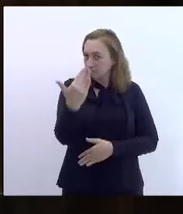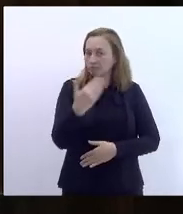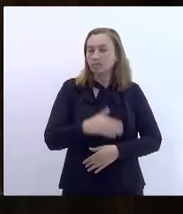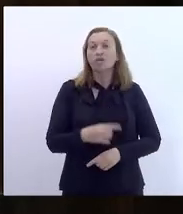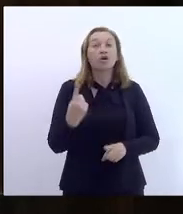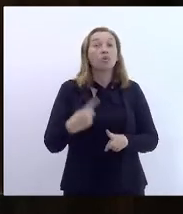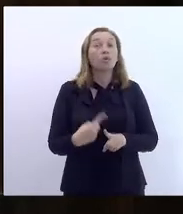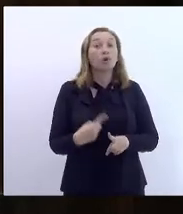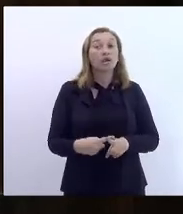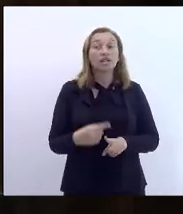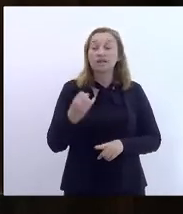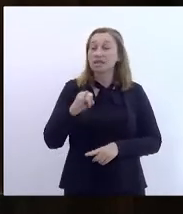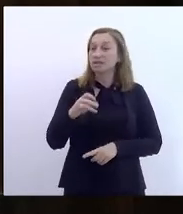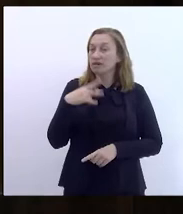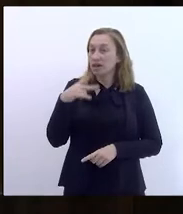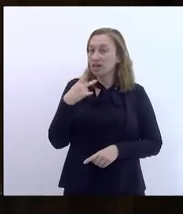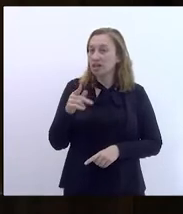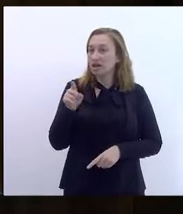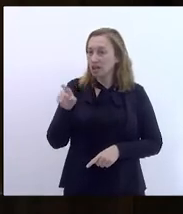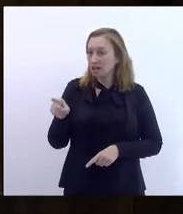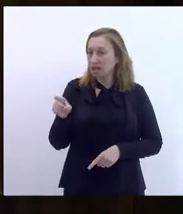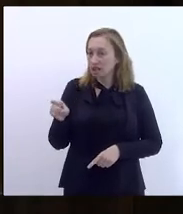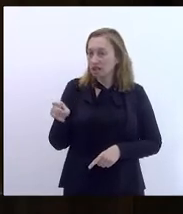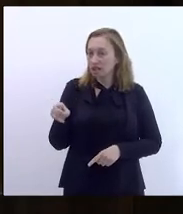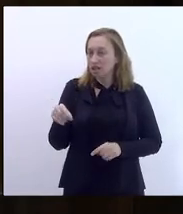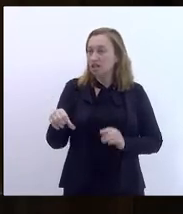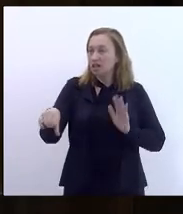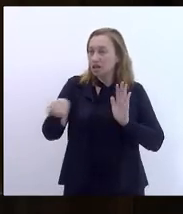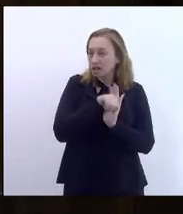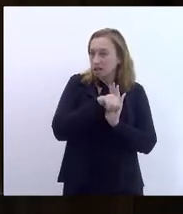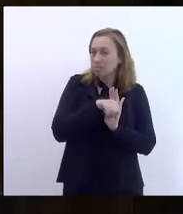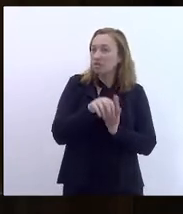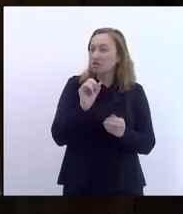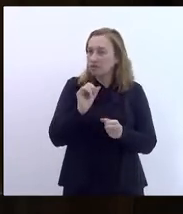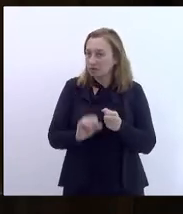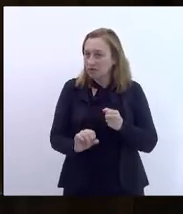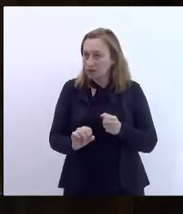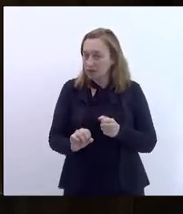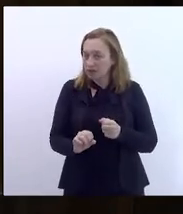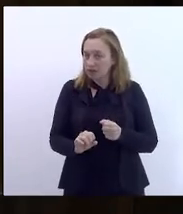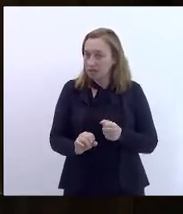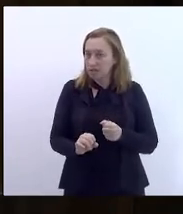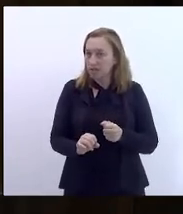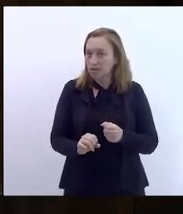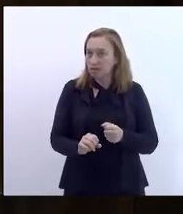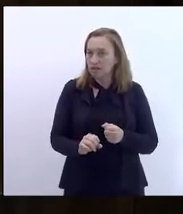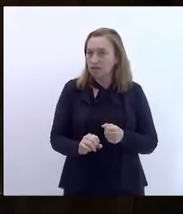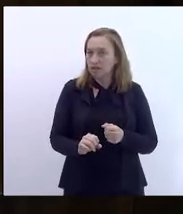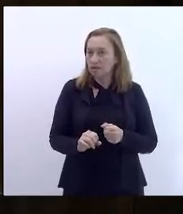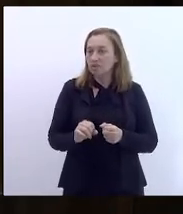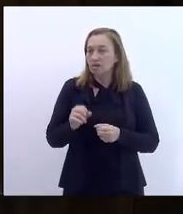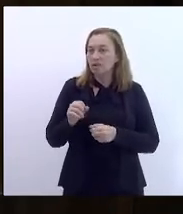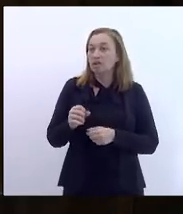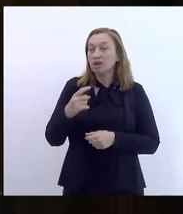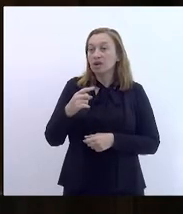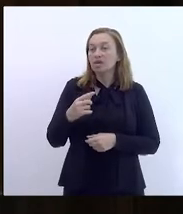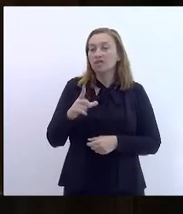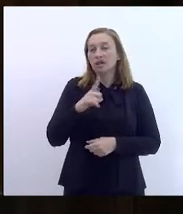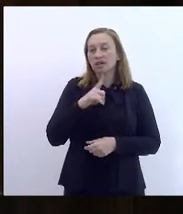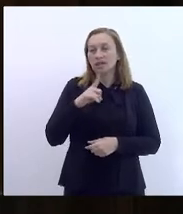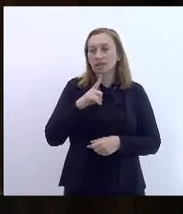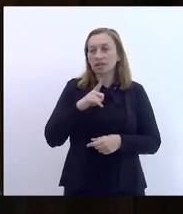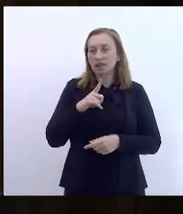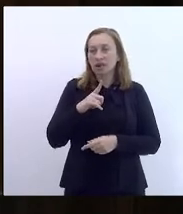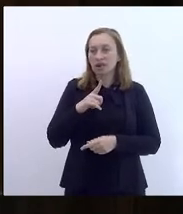porque se disserem que ele cometeu qualquer tipo de ato de excesso e ele vai